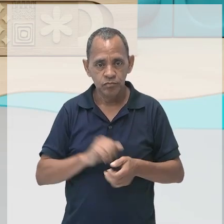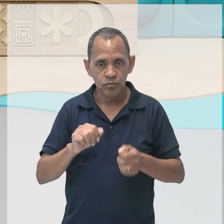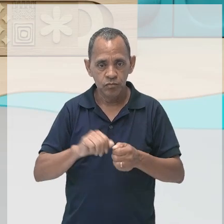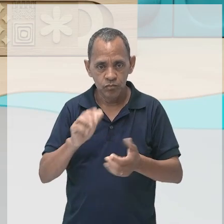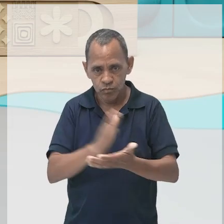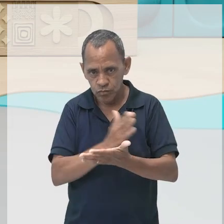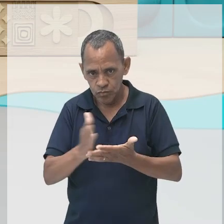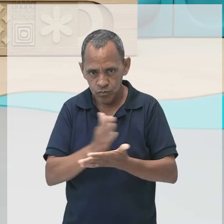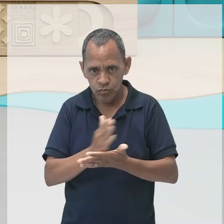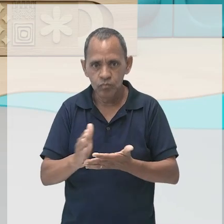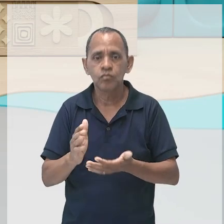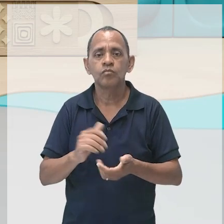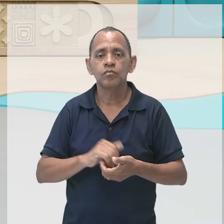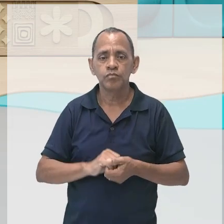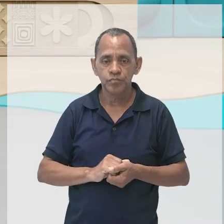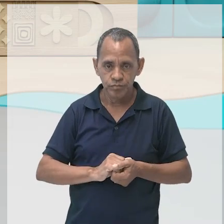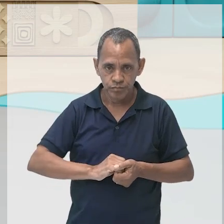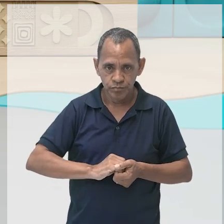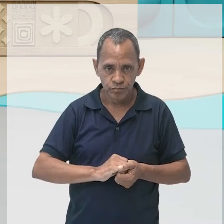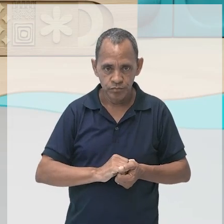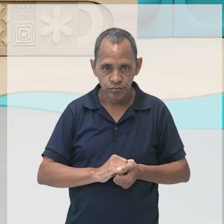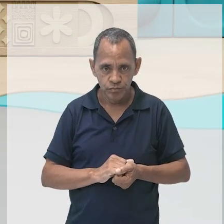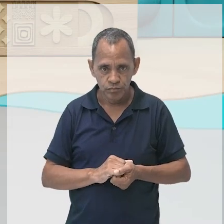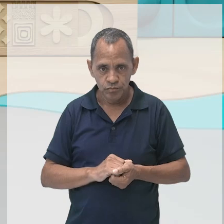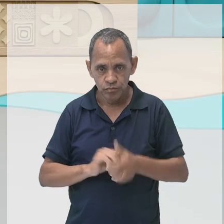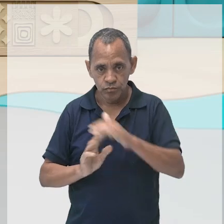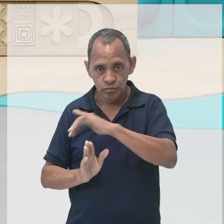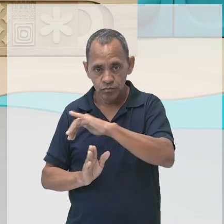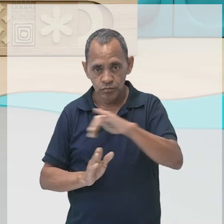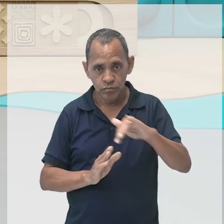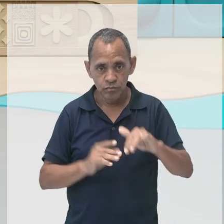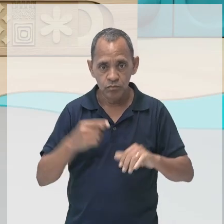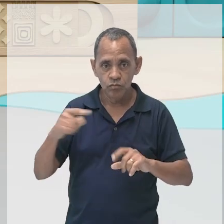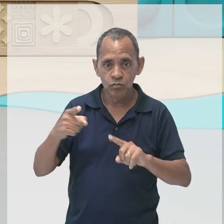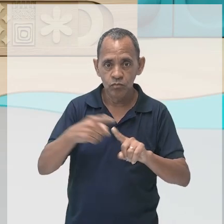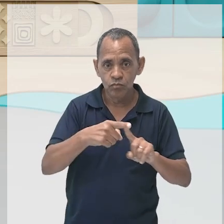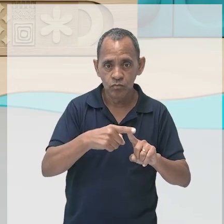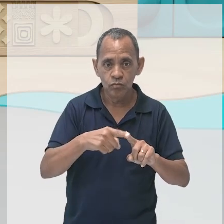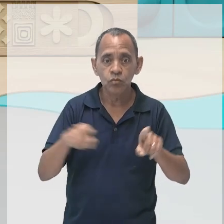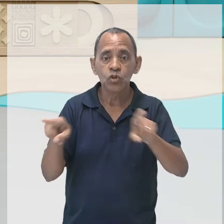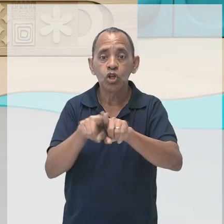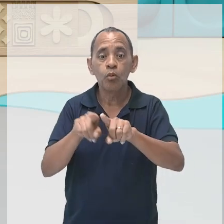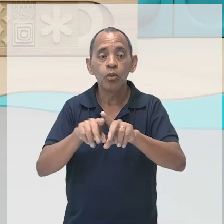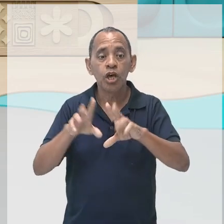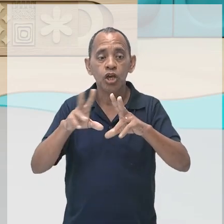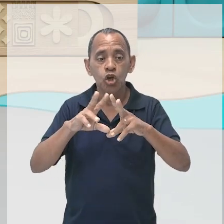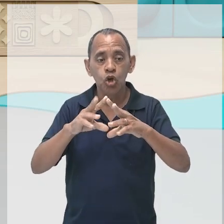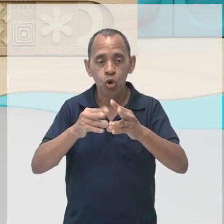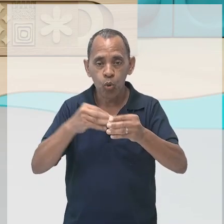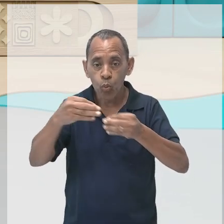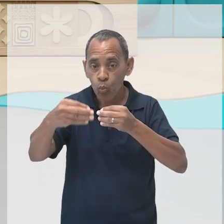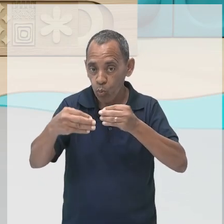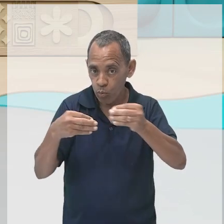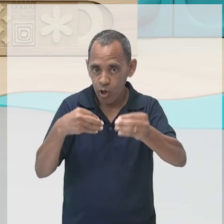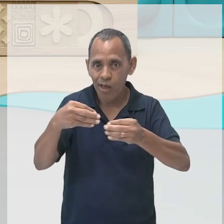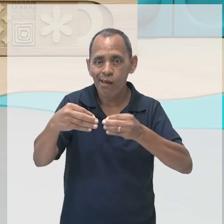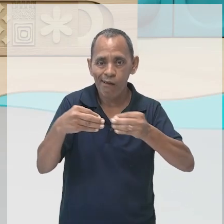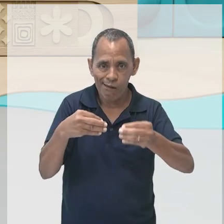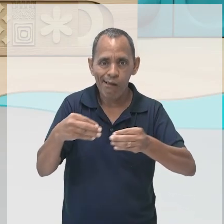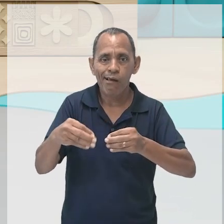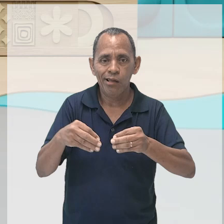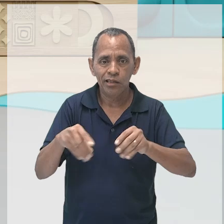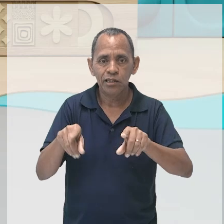o próximo equipamento que vocês vão observar são os elásticos ou faixas elásticas.